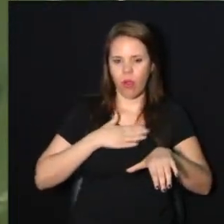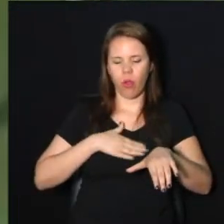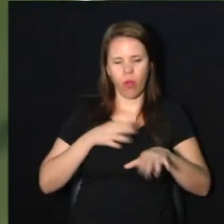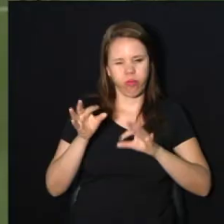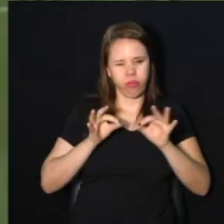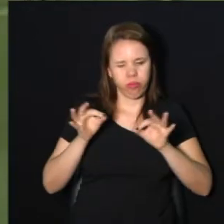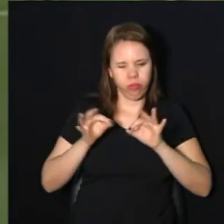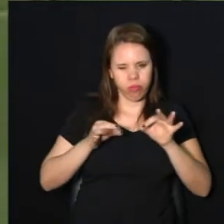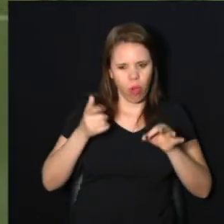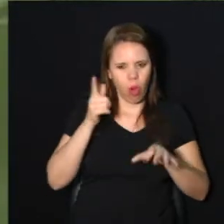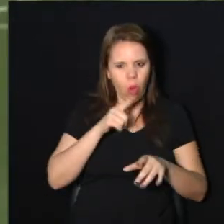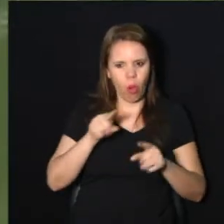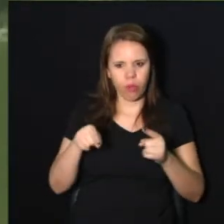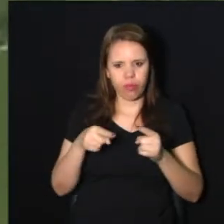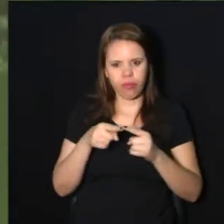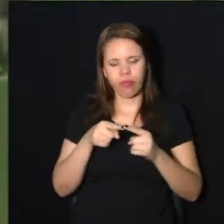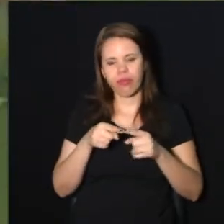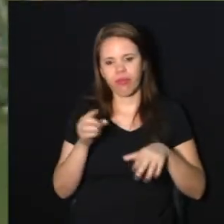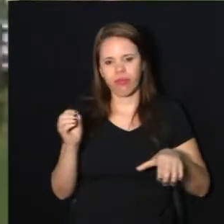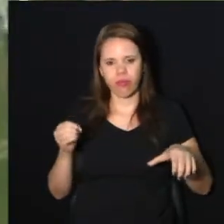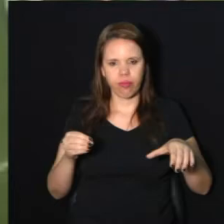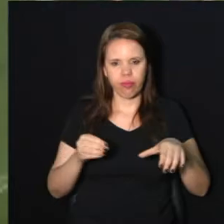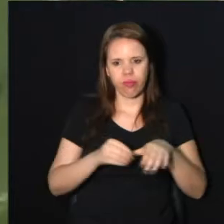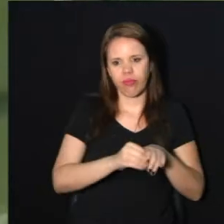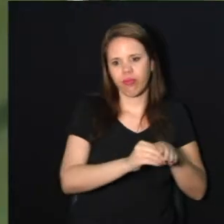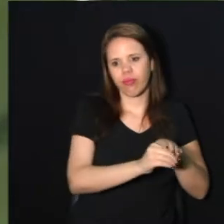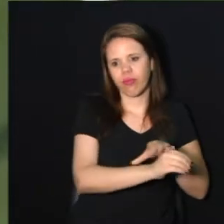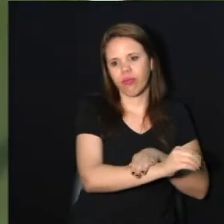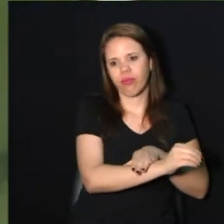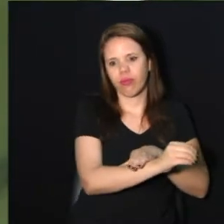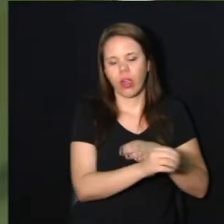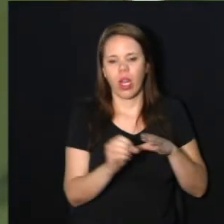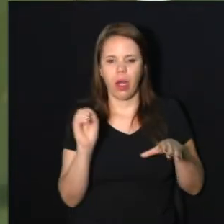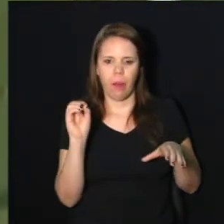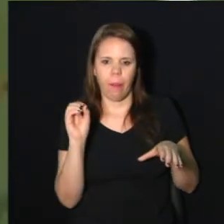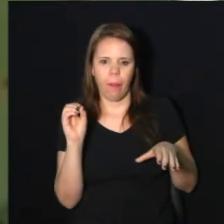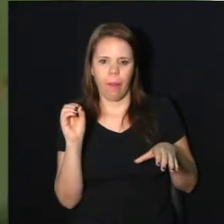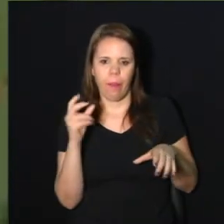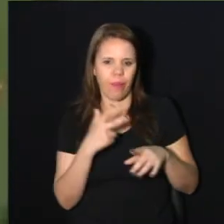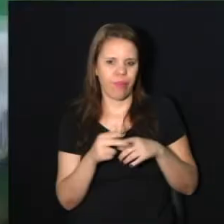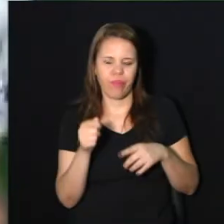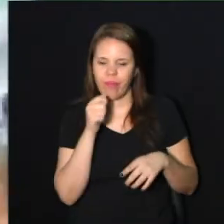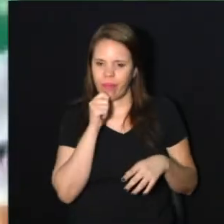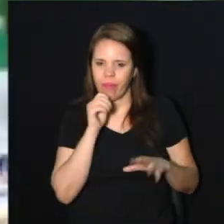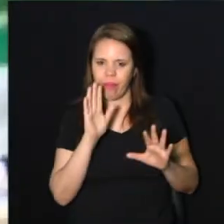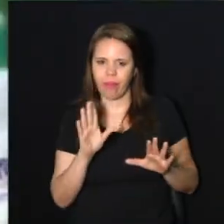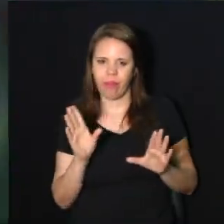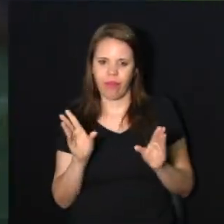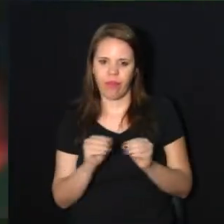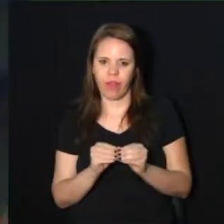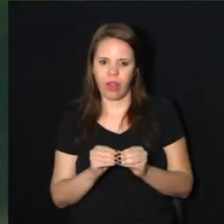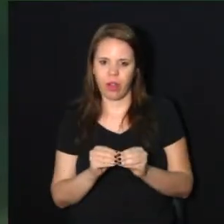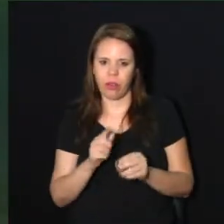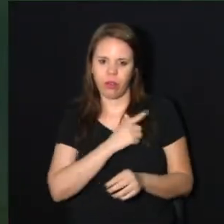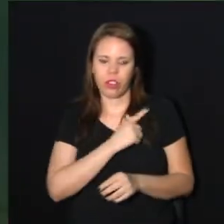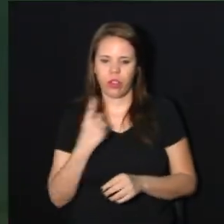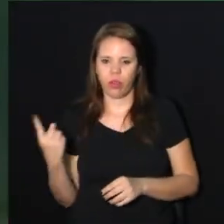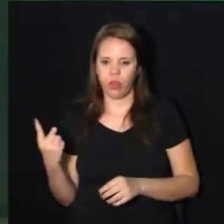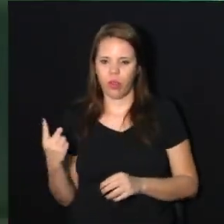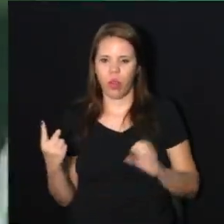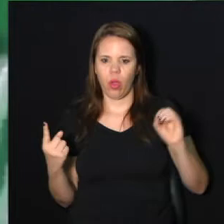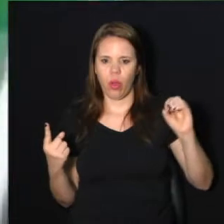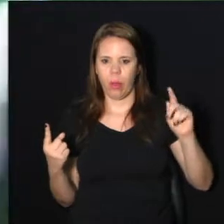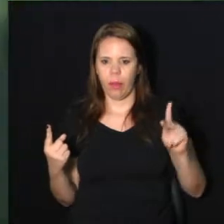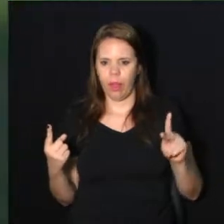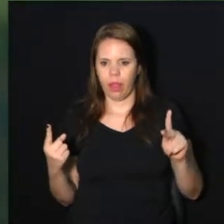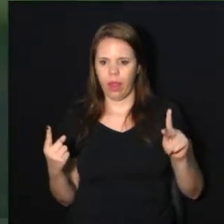calculista e acertou o cantinho do goleirão, que foi na bola, mas não alcançou. Final, Guarani 1,